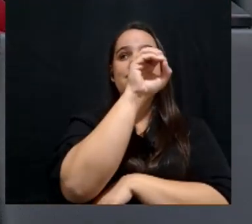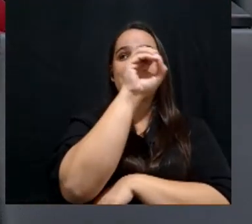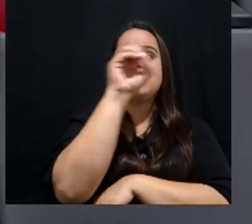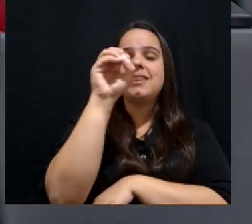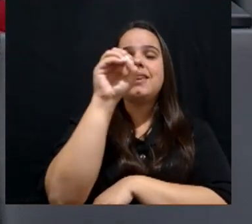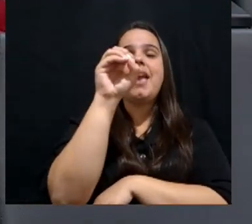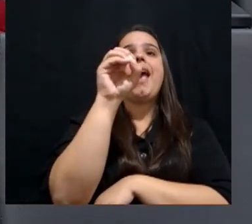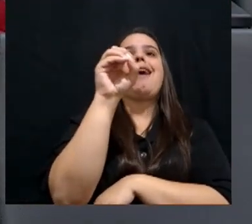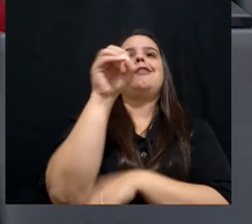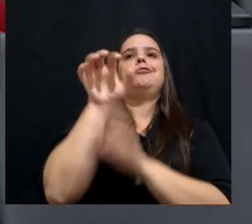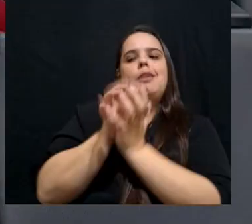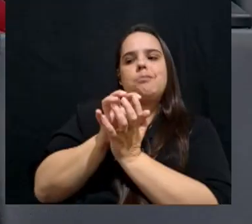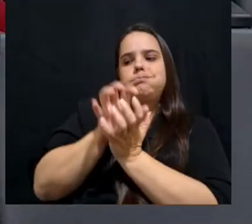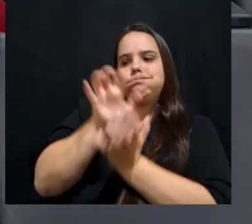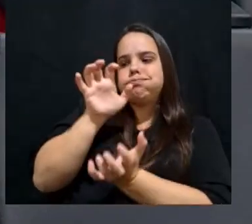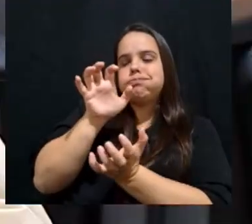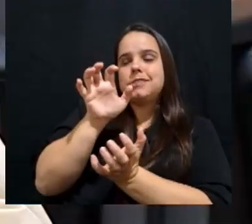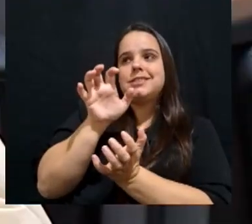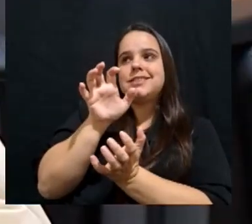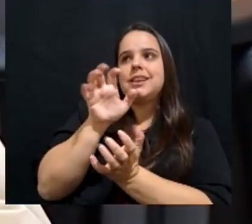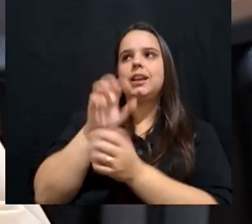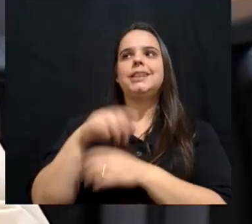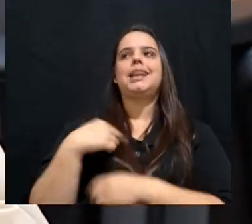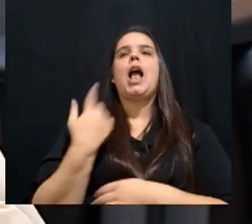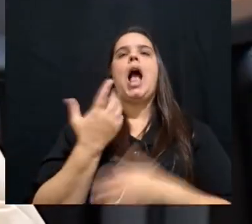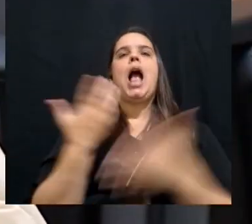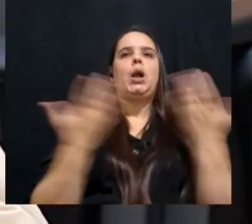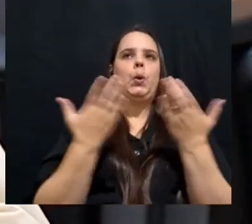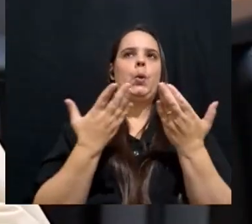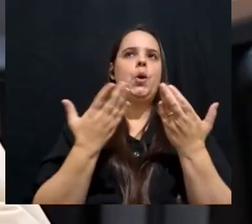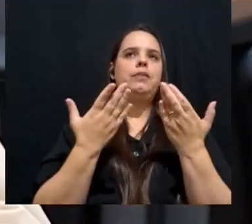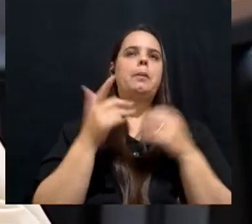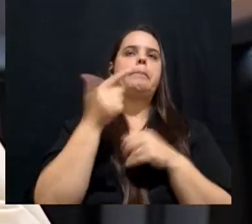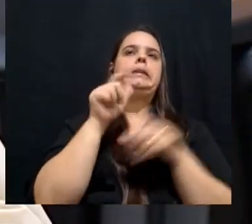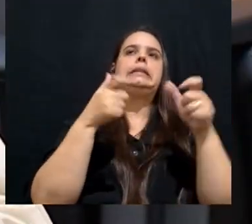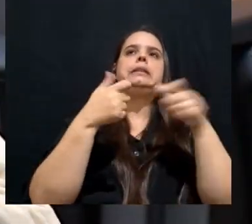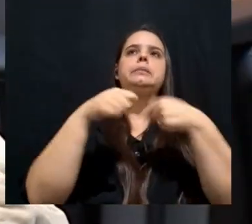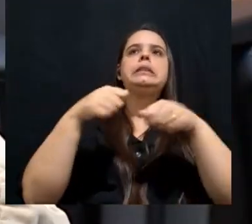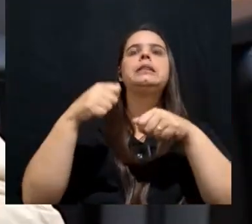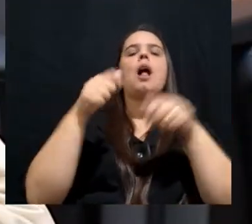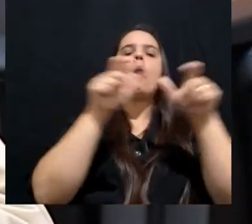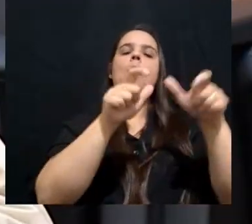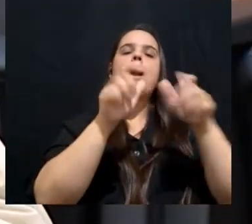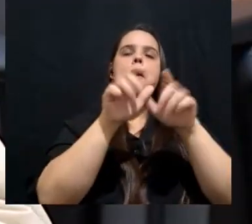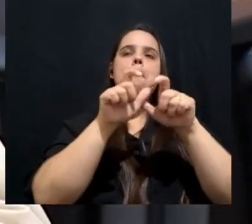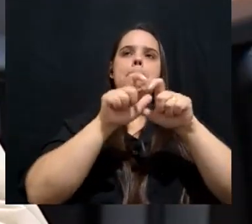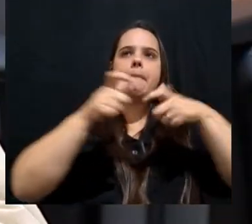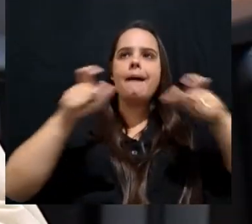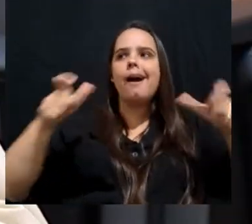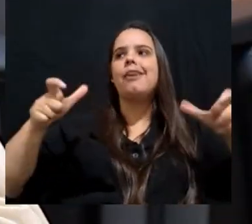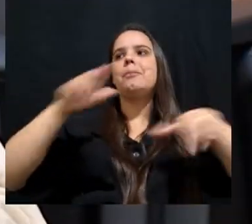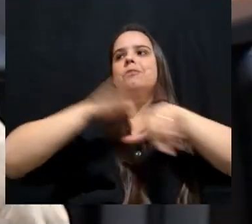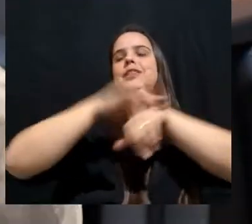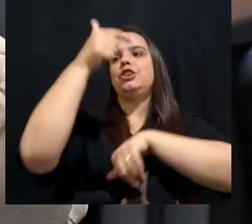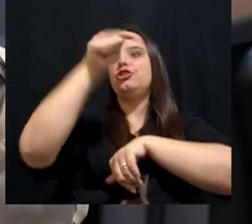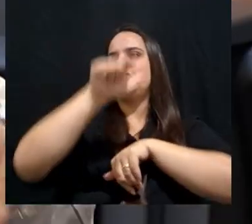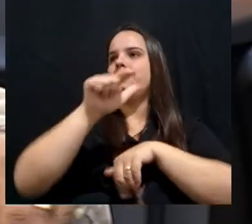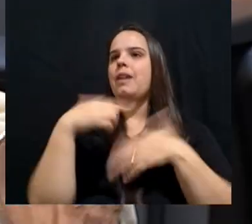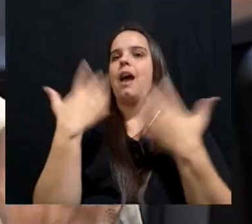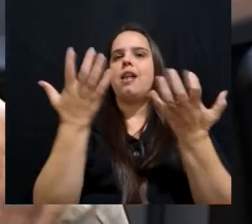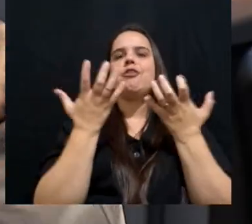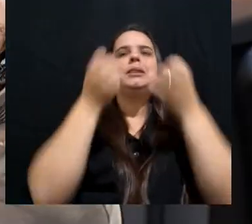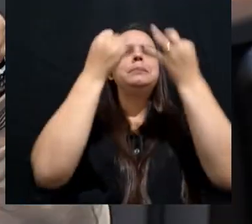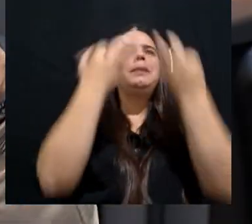local maior para o próximo, mas foi muito legal, quando a gente consegue reunir os idosos, né, que fazem parte